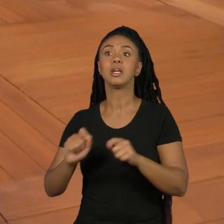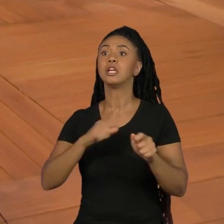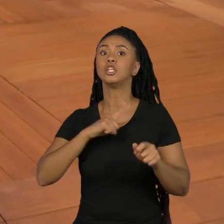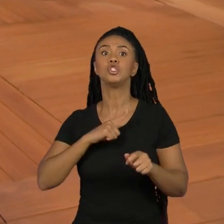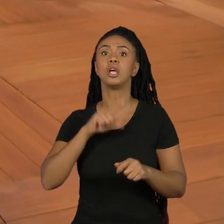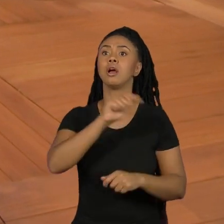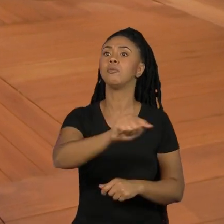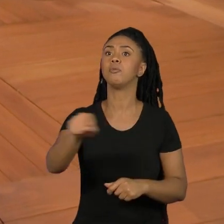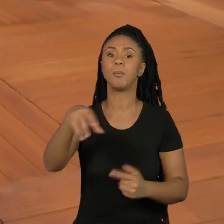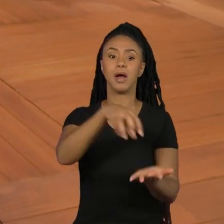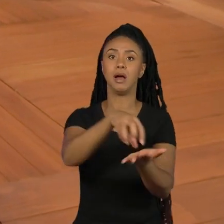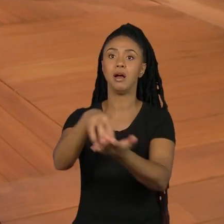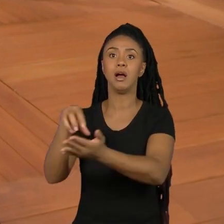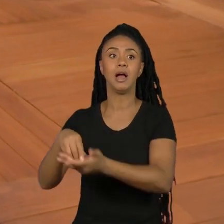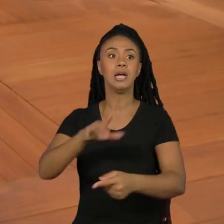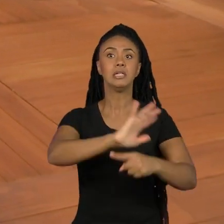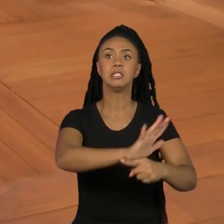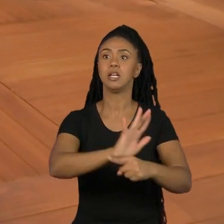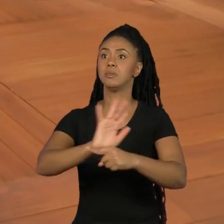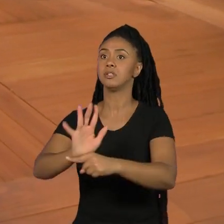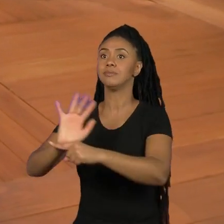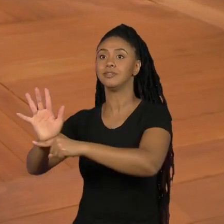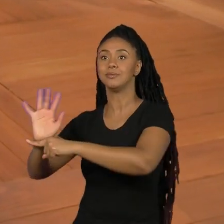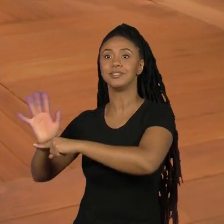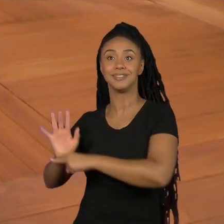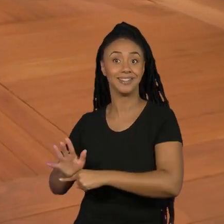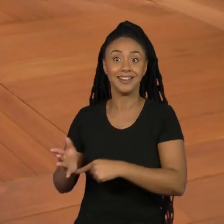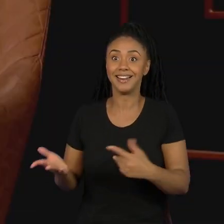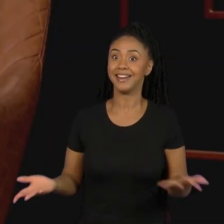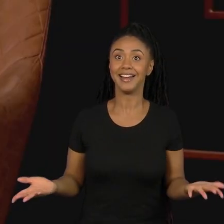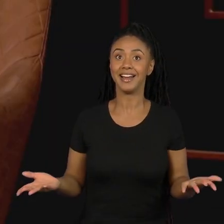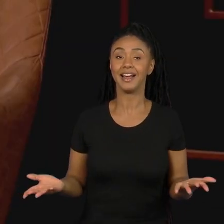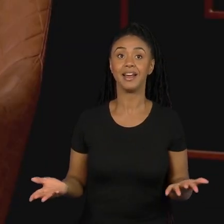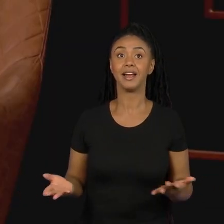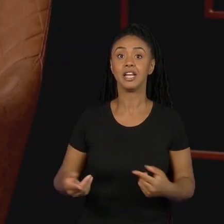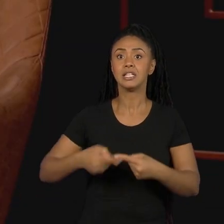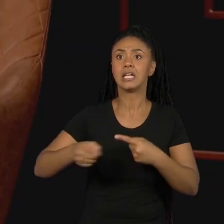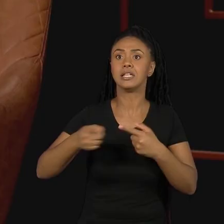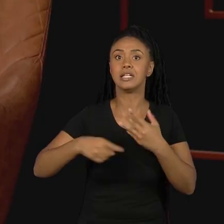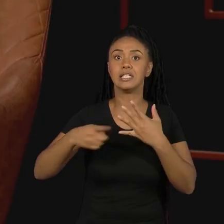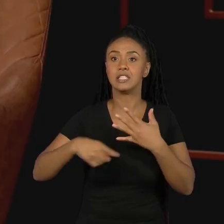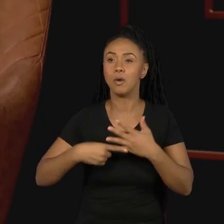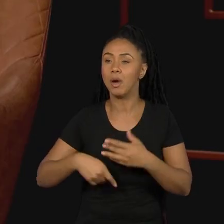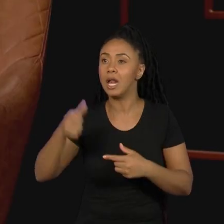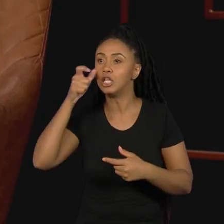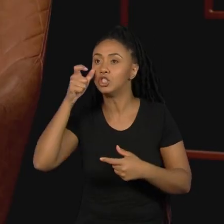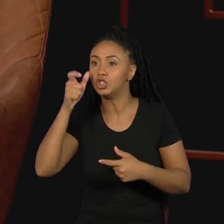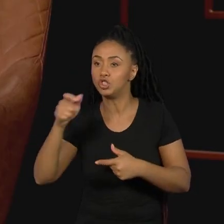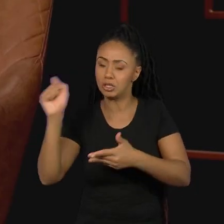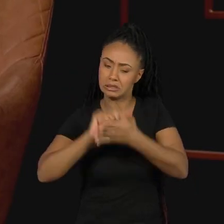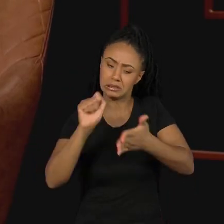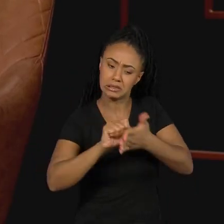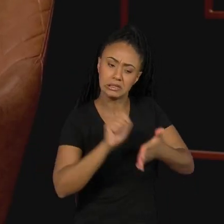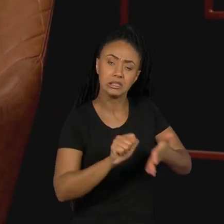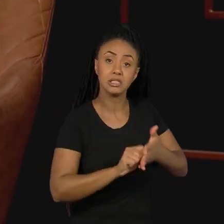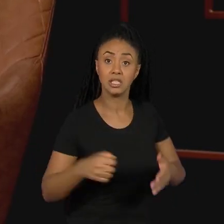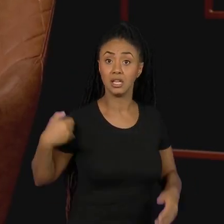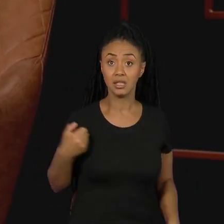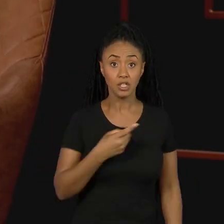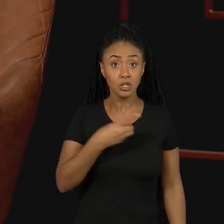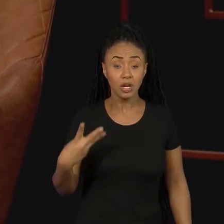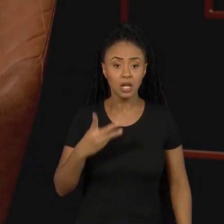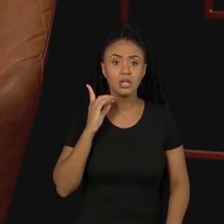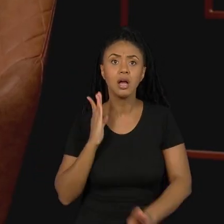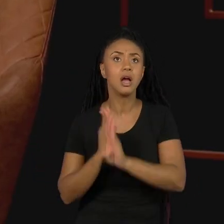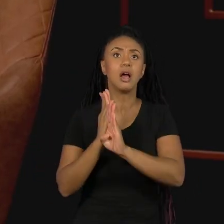cinemas. Então eu comecei a frequentar cinema. Eu via 1.600 filmes por semana, escrevia, diretor, tudo. Aos 13, comecei a descobrir o